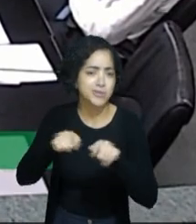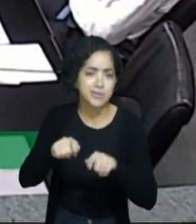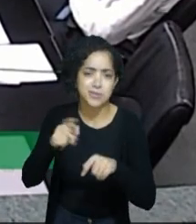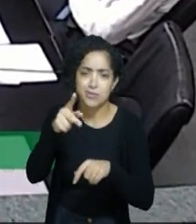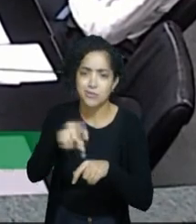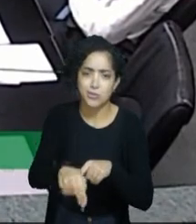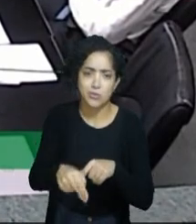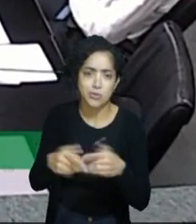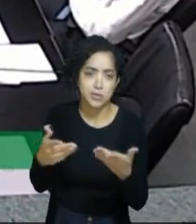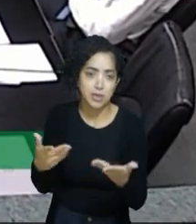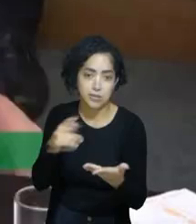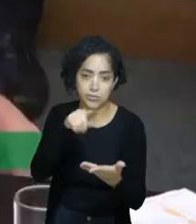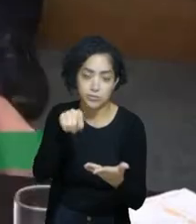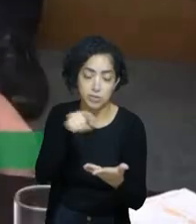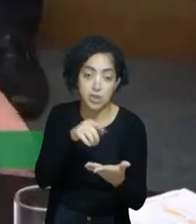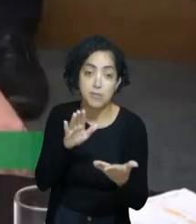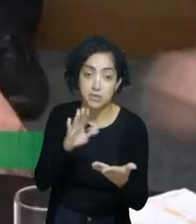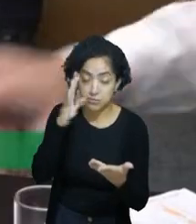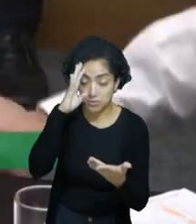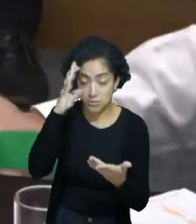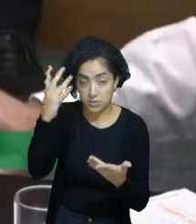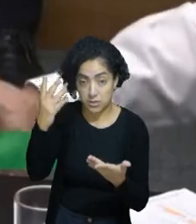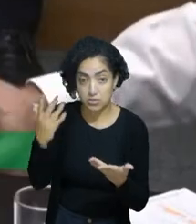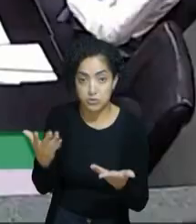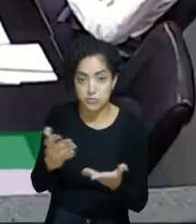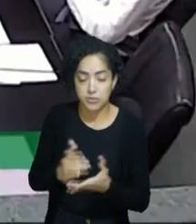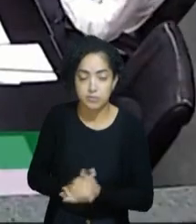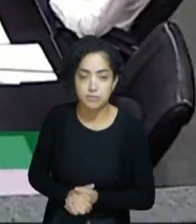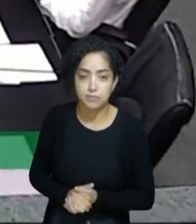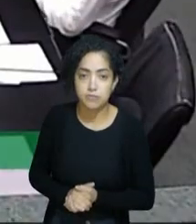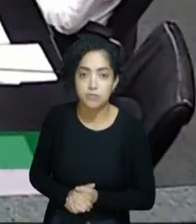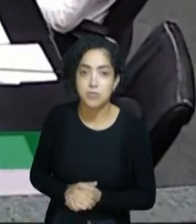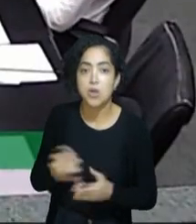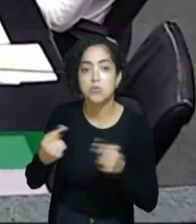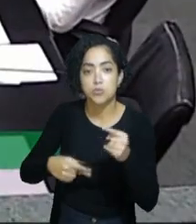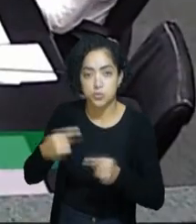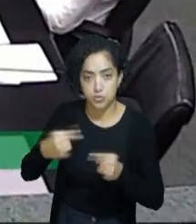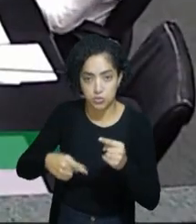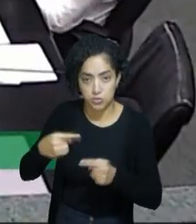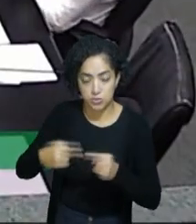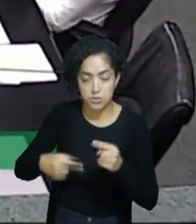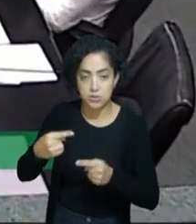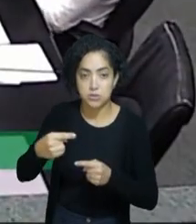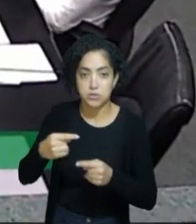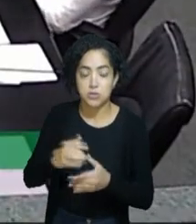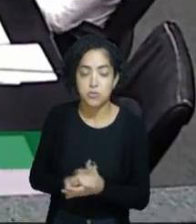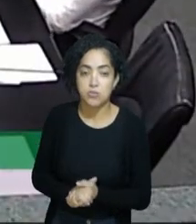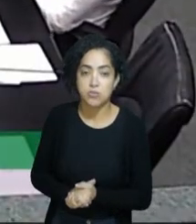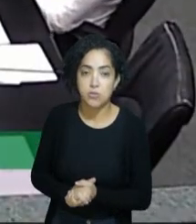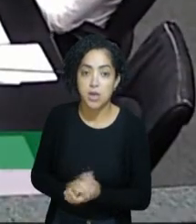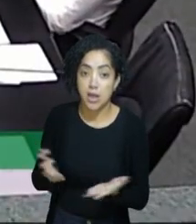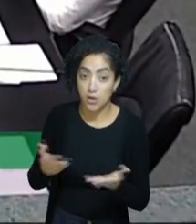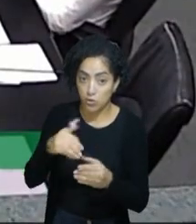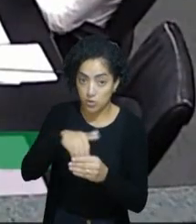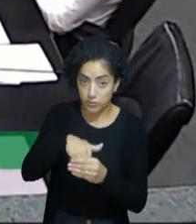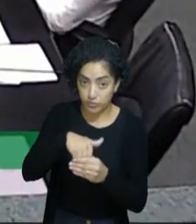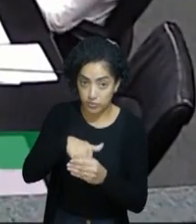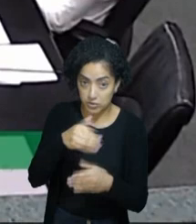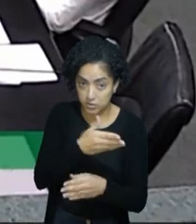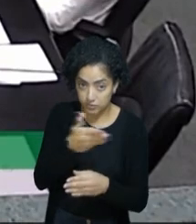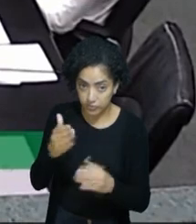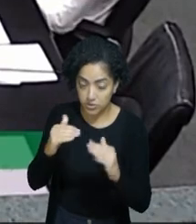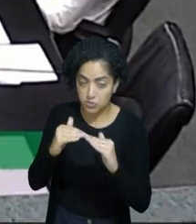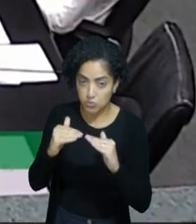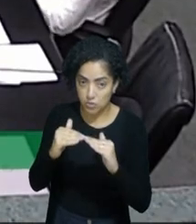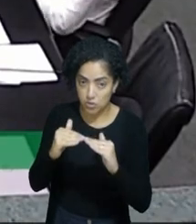tudo bem acho que agora se resolve o problema né Continua em discussão não havendo mais Queira discutir eu coloco em votação os deputados que